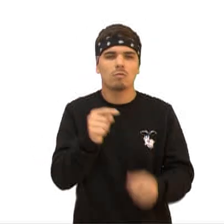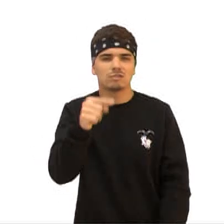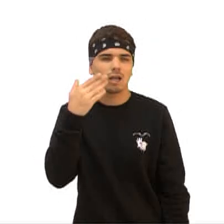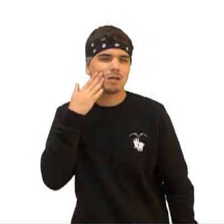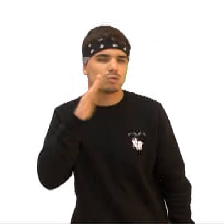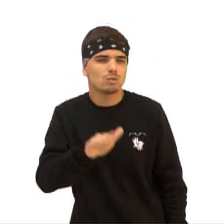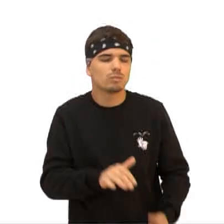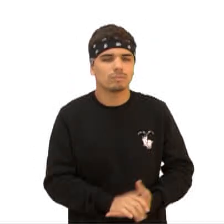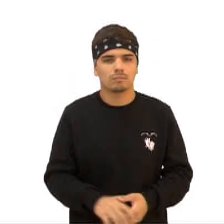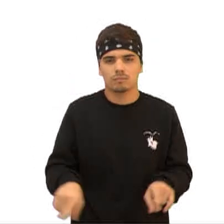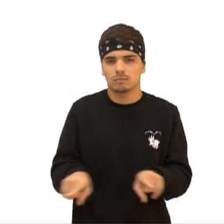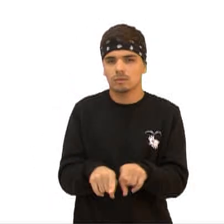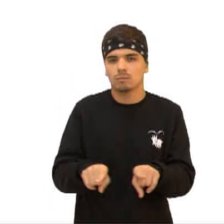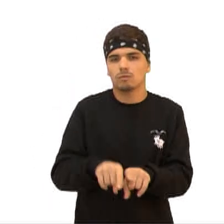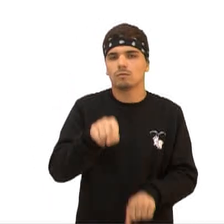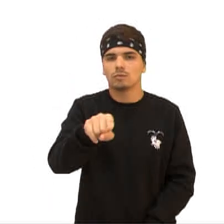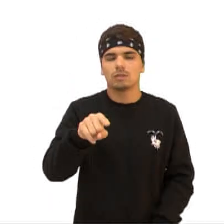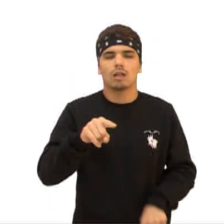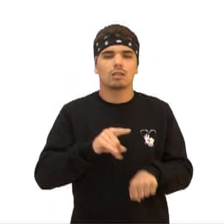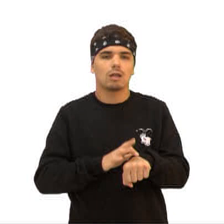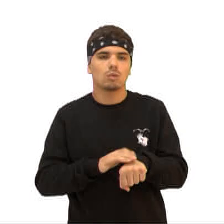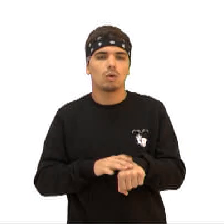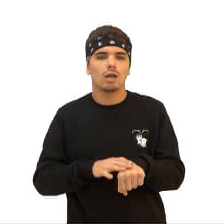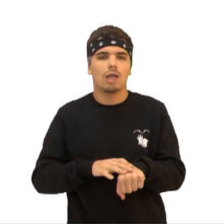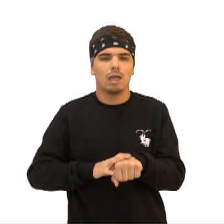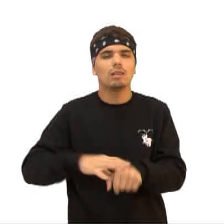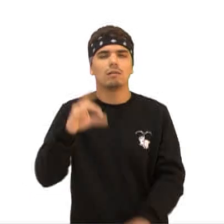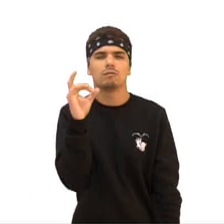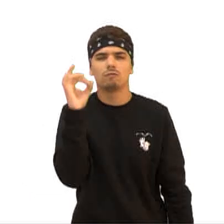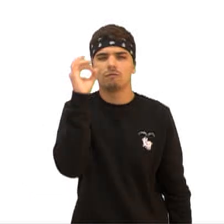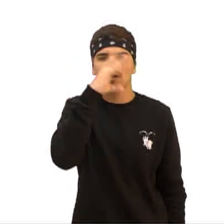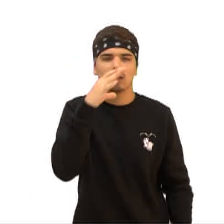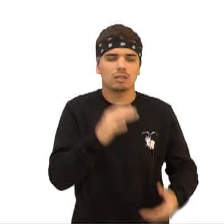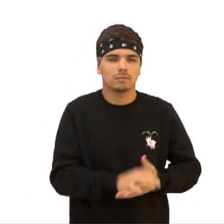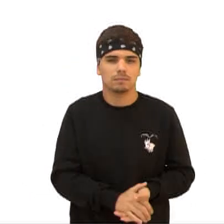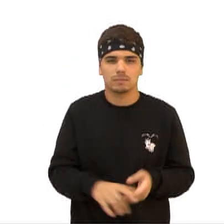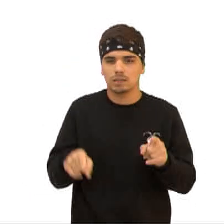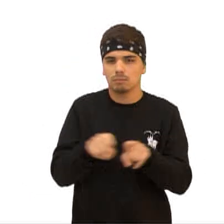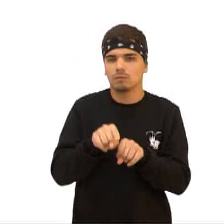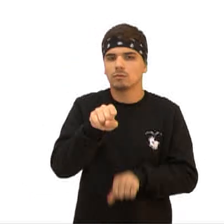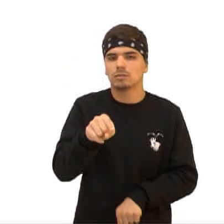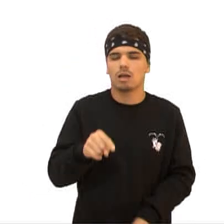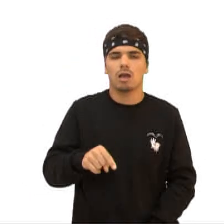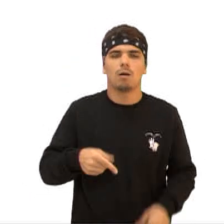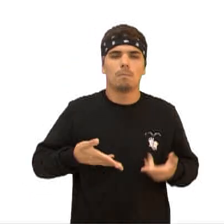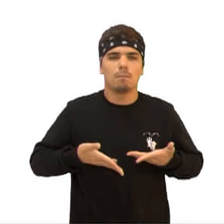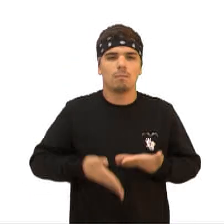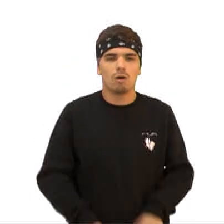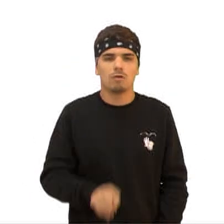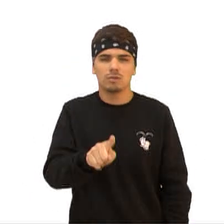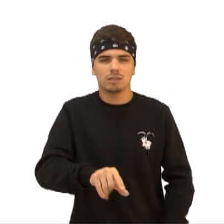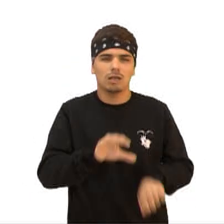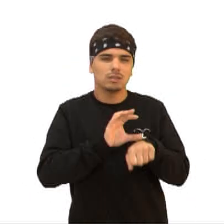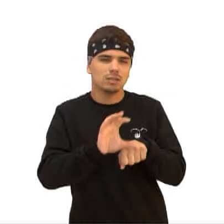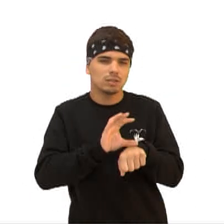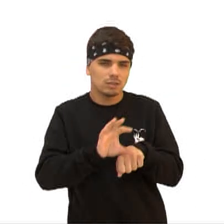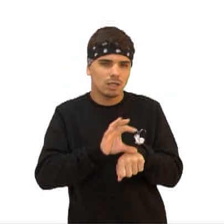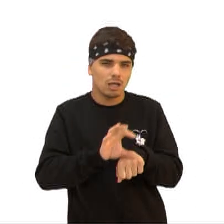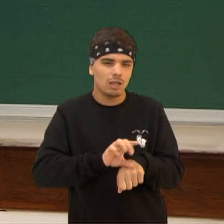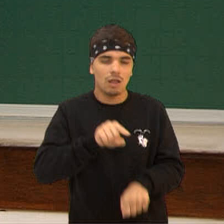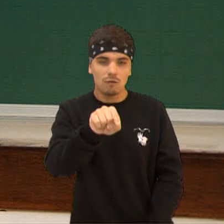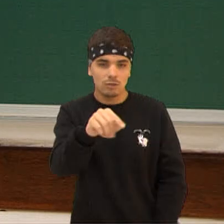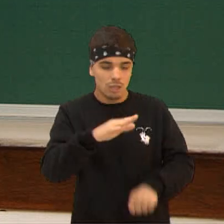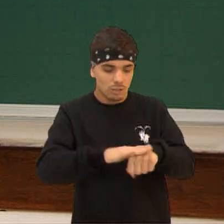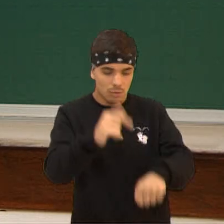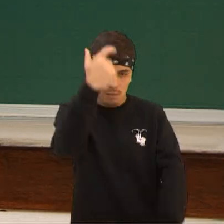azulado. Quando você está doente, você chega até a ficar verde. Quando você morre, você fica cinza. E daí você me